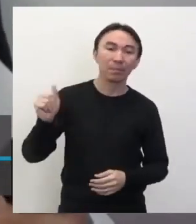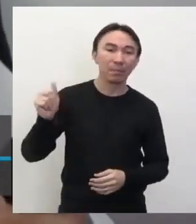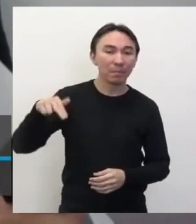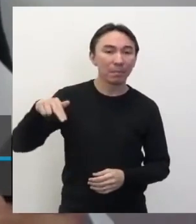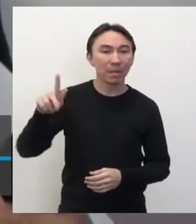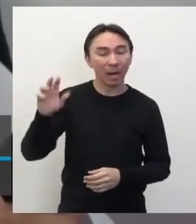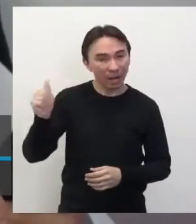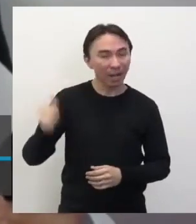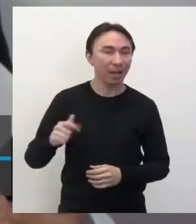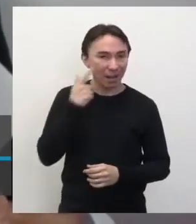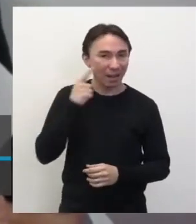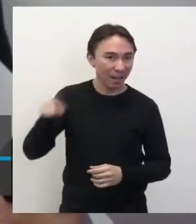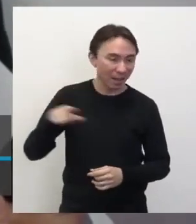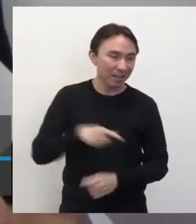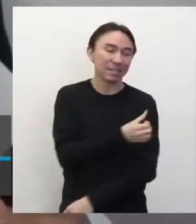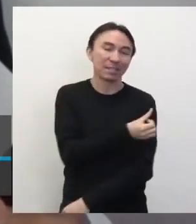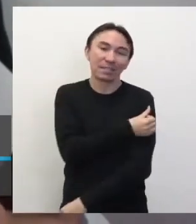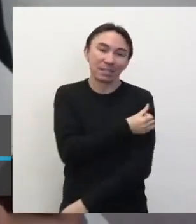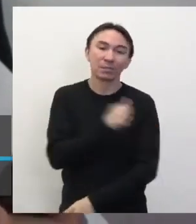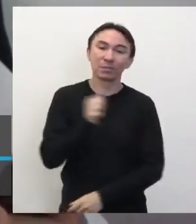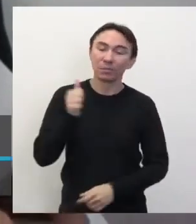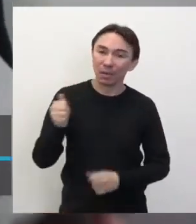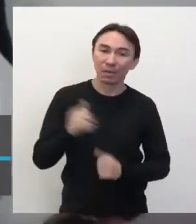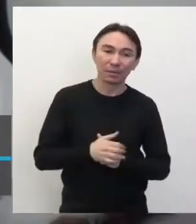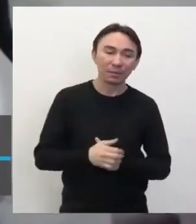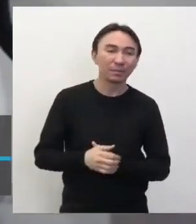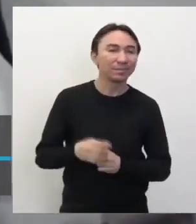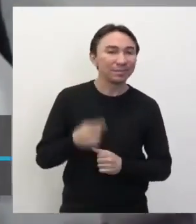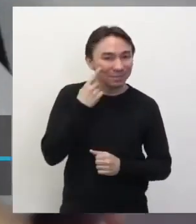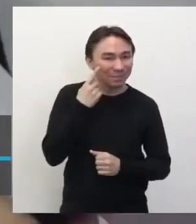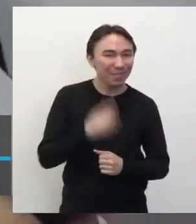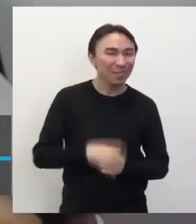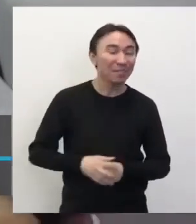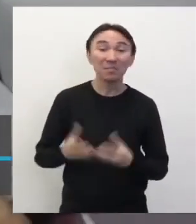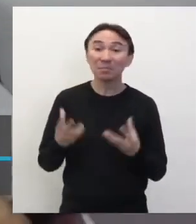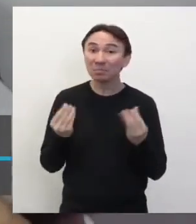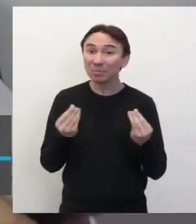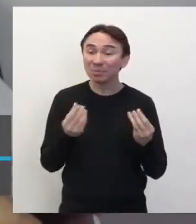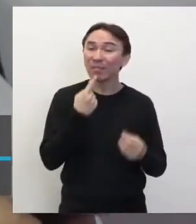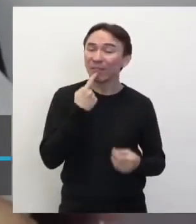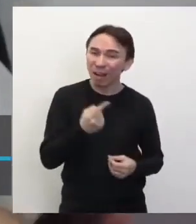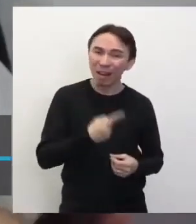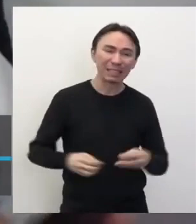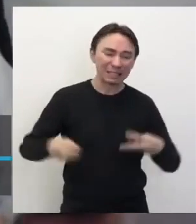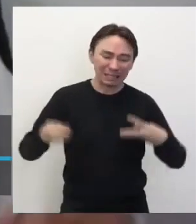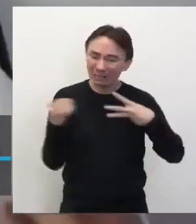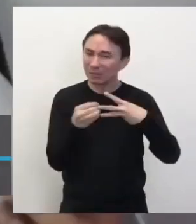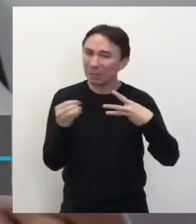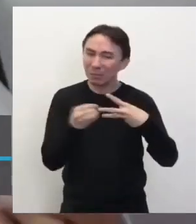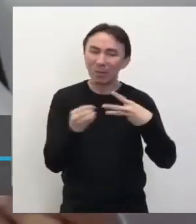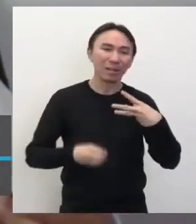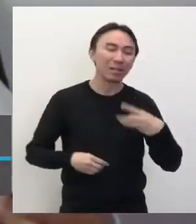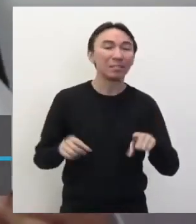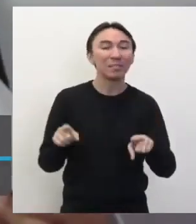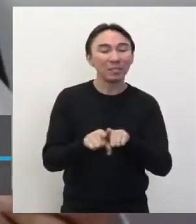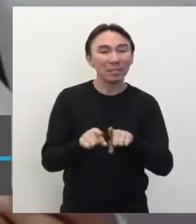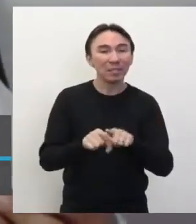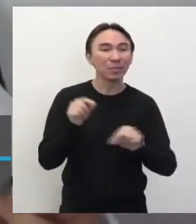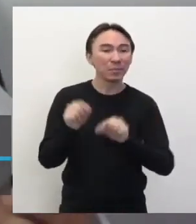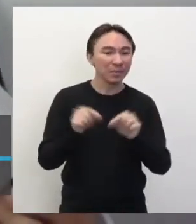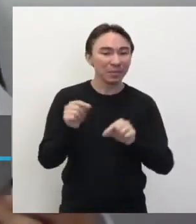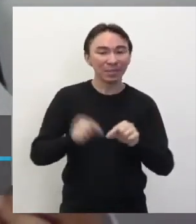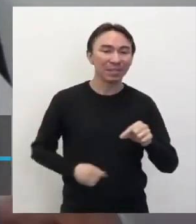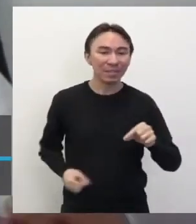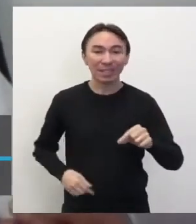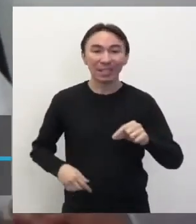Maria Eduardo e o Eduardo, células musculares. Olha, eu vi muitas aqui. Vi hemácia, vi eucarionte e procarionte. Lembrando